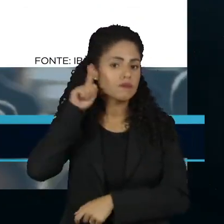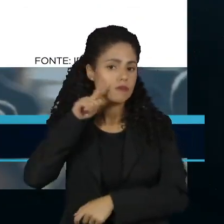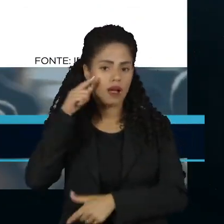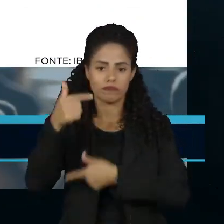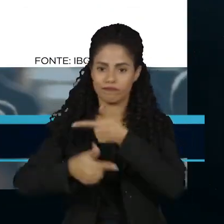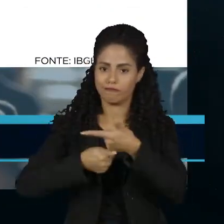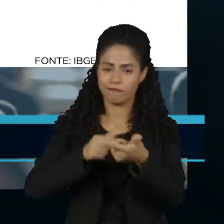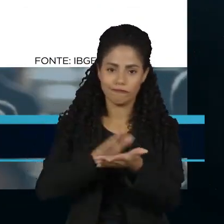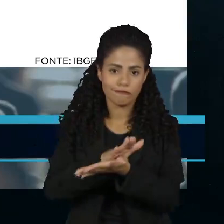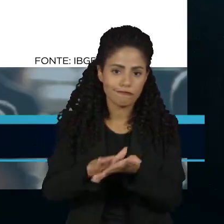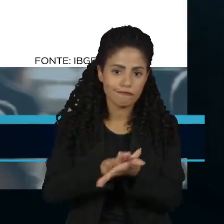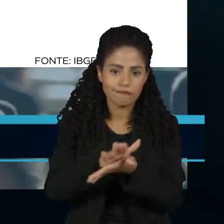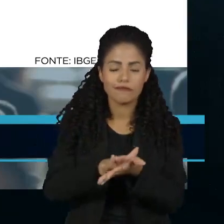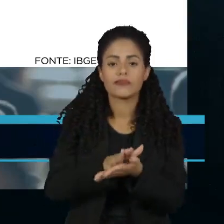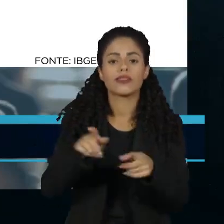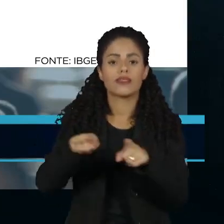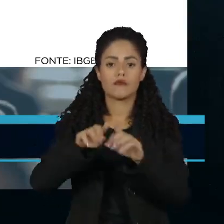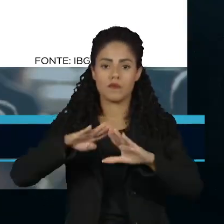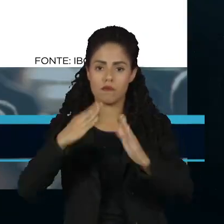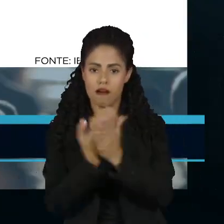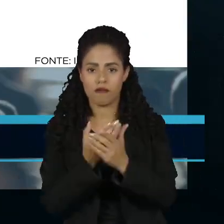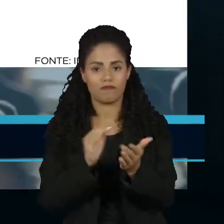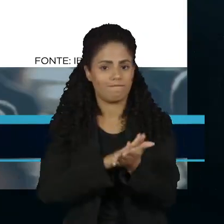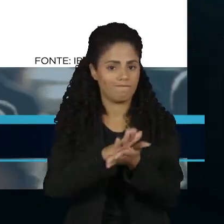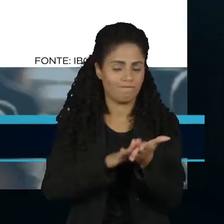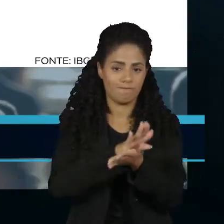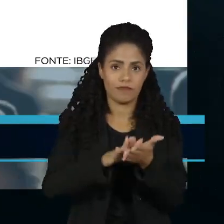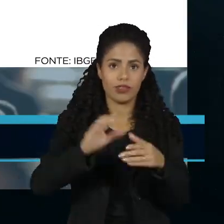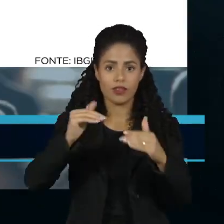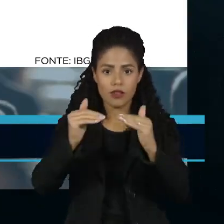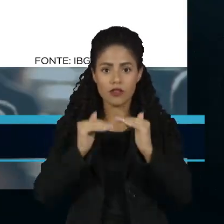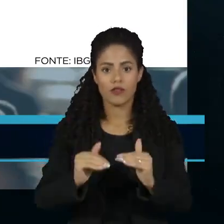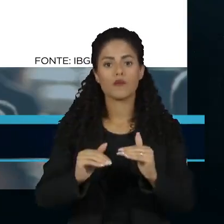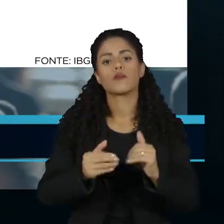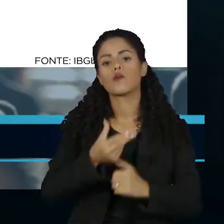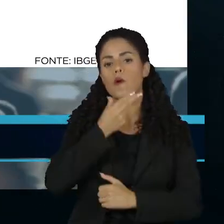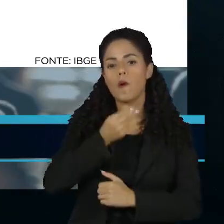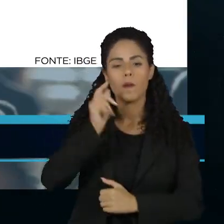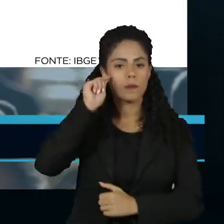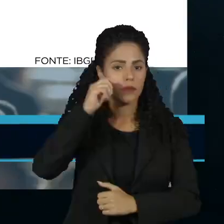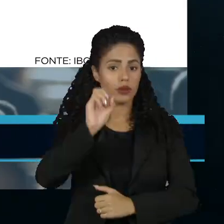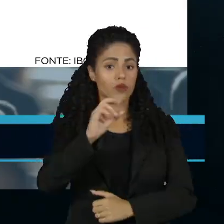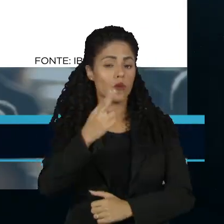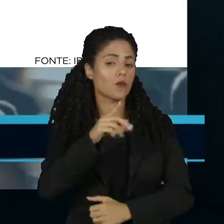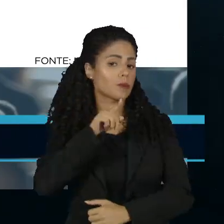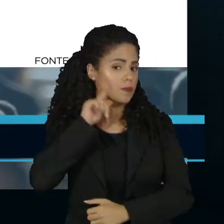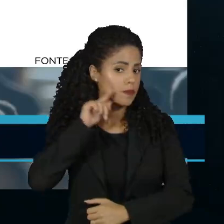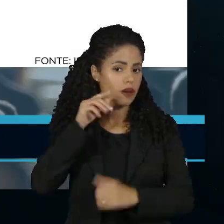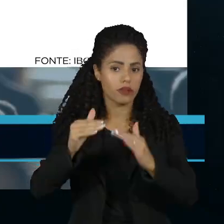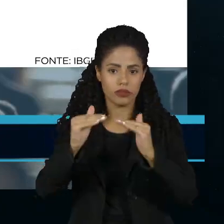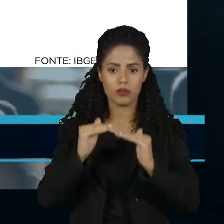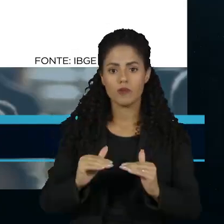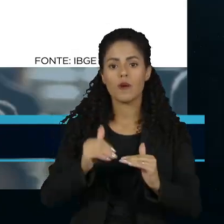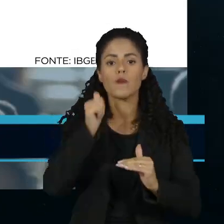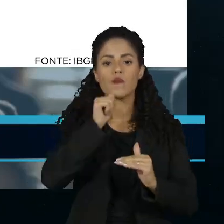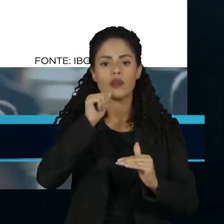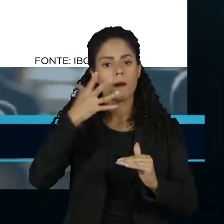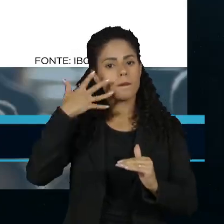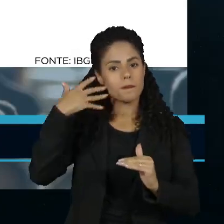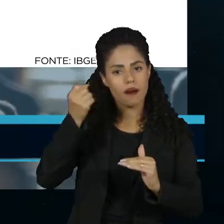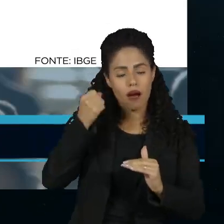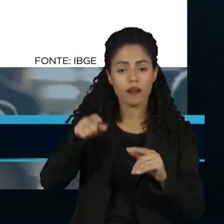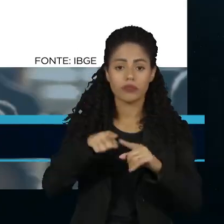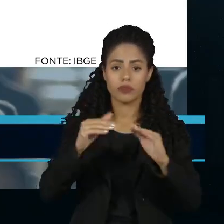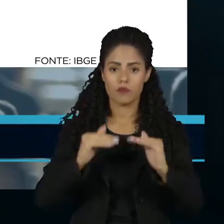de trabalho e dos bancos das escolas, seguidas pelos homens pretos ou pardos, depois por mulheres brancas e, por